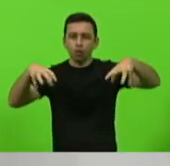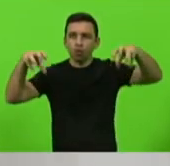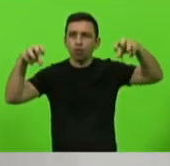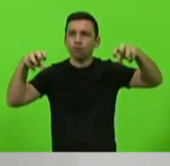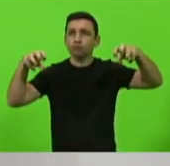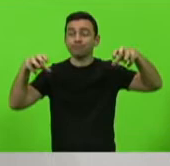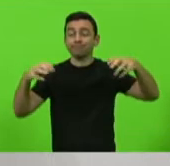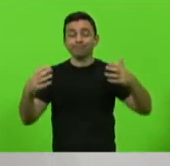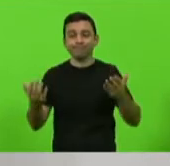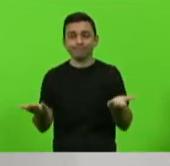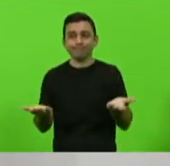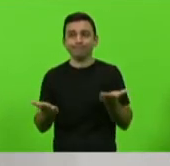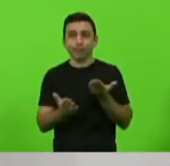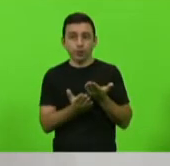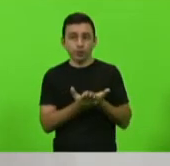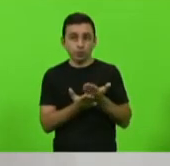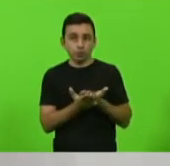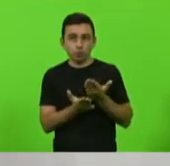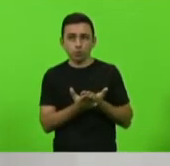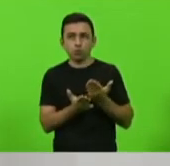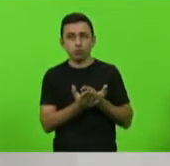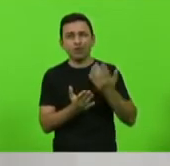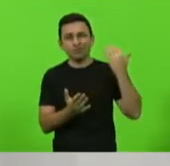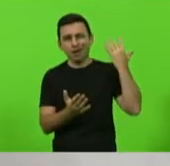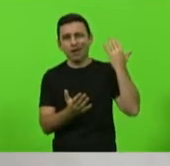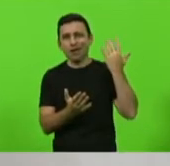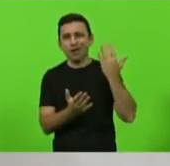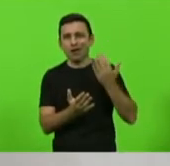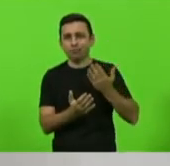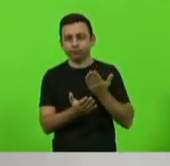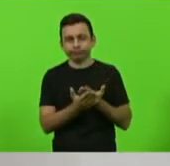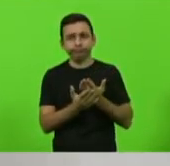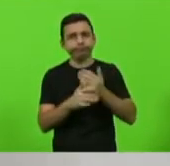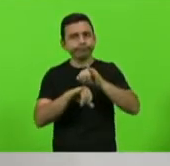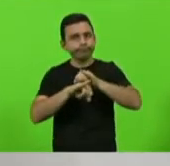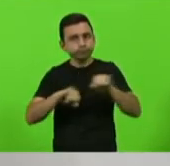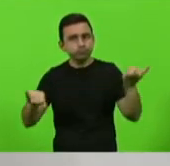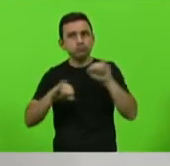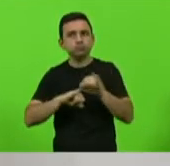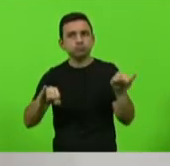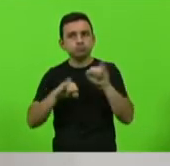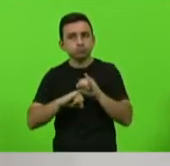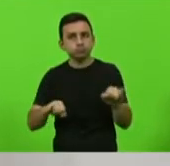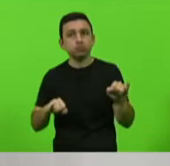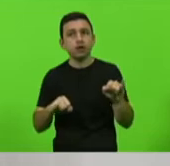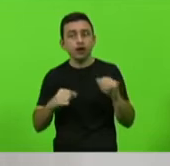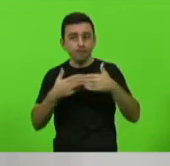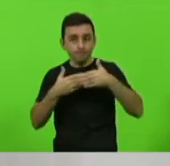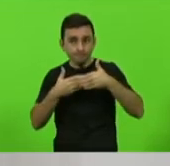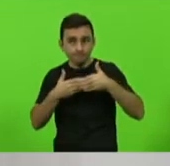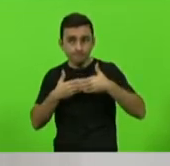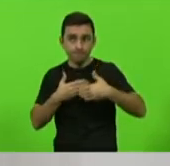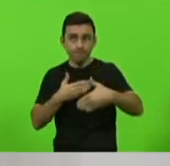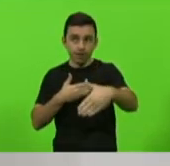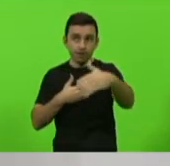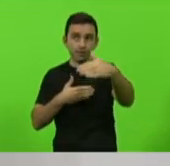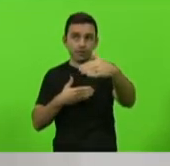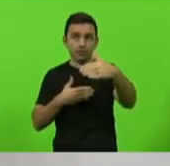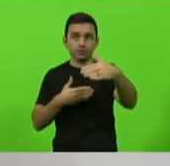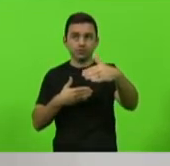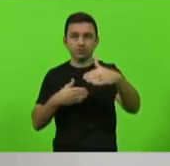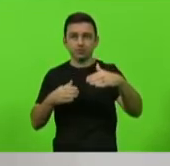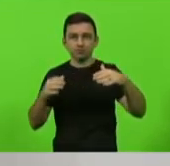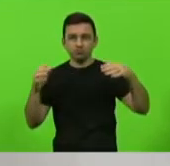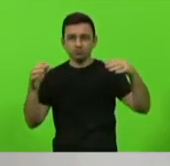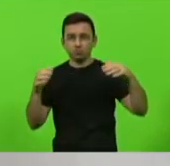Estudos já há algum tempo vêm alertando que a perspectiva climática